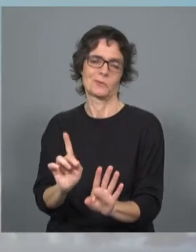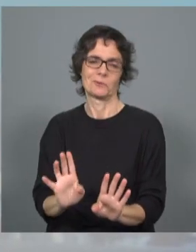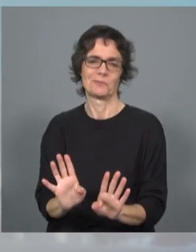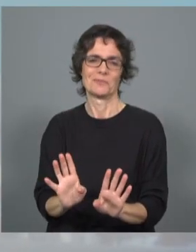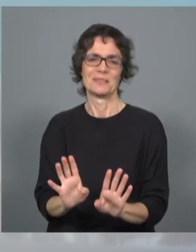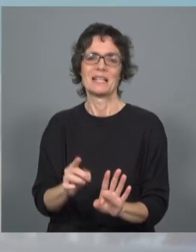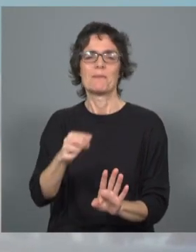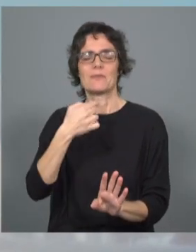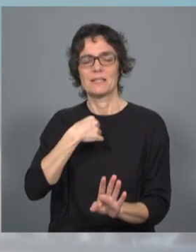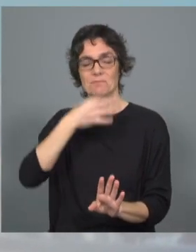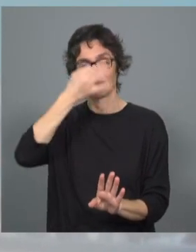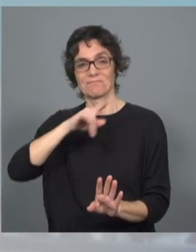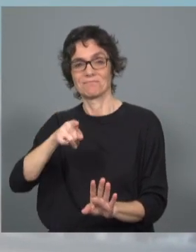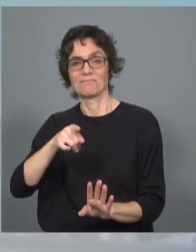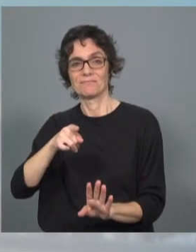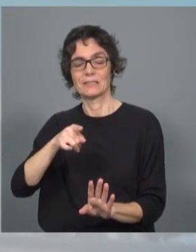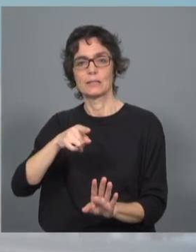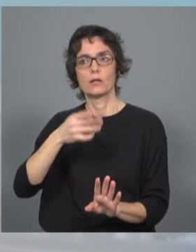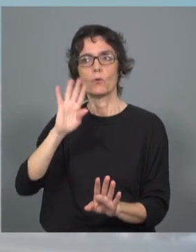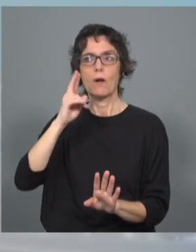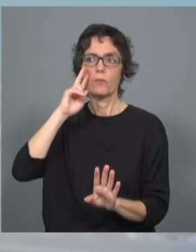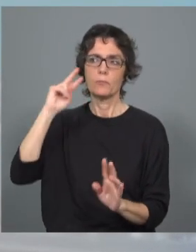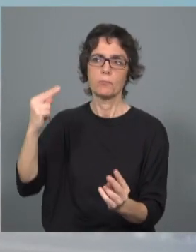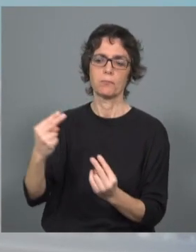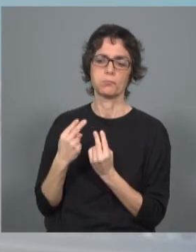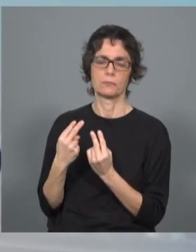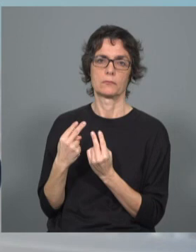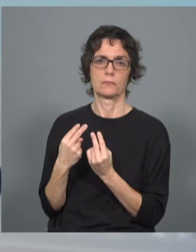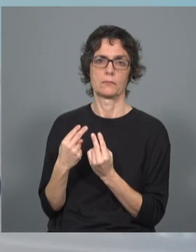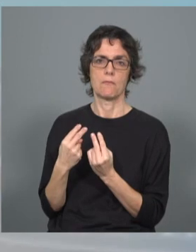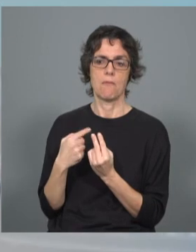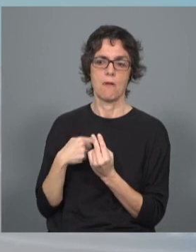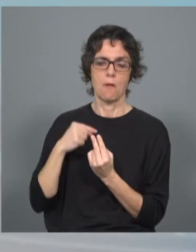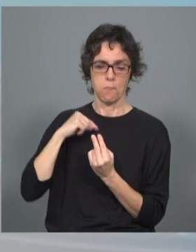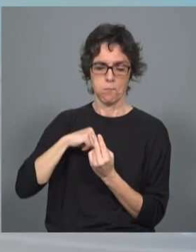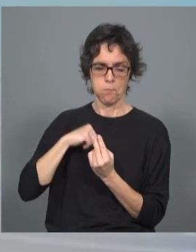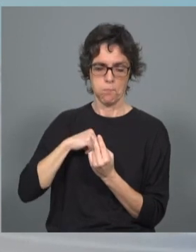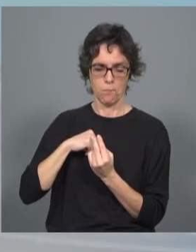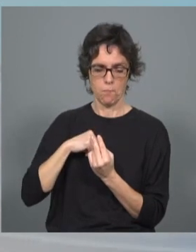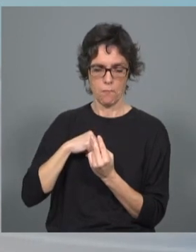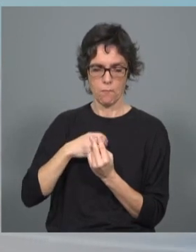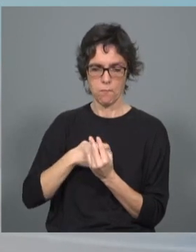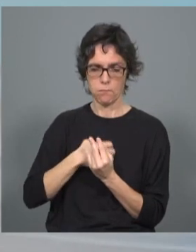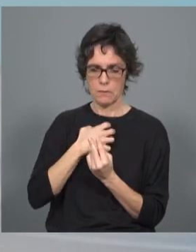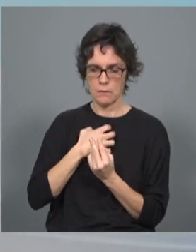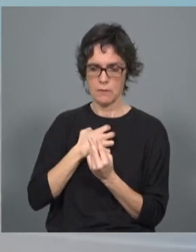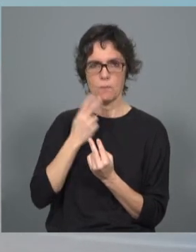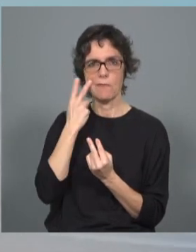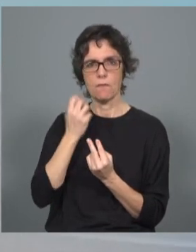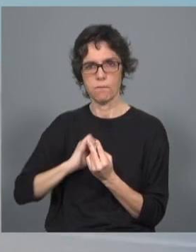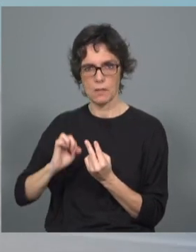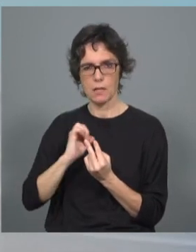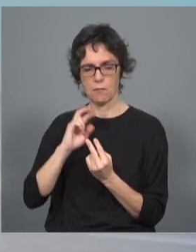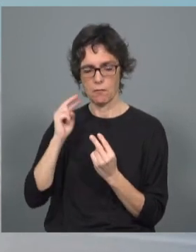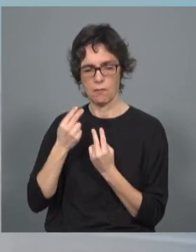mas acredito que em cada processo de discernimento possamos talvez olhar para os sinais concretos na nossa vida e para mim